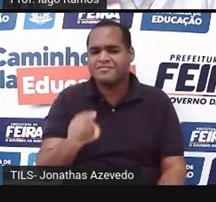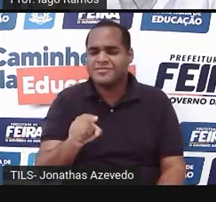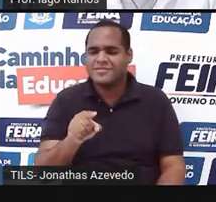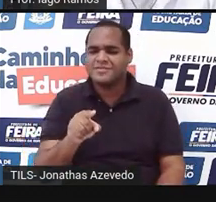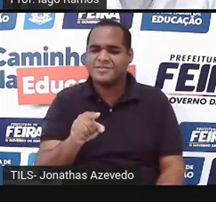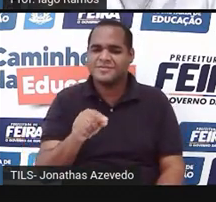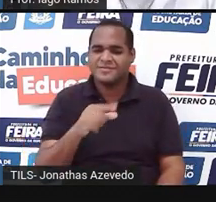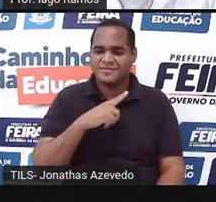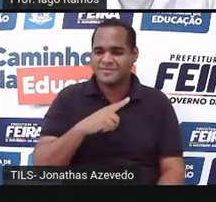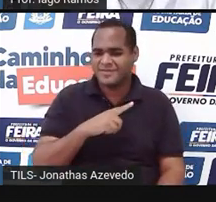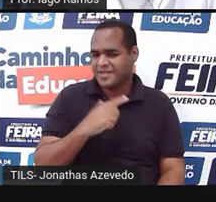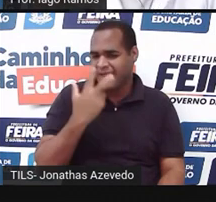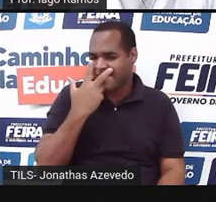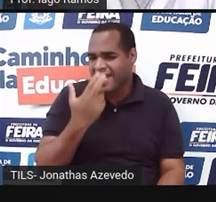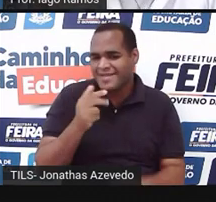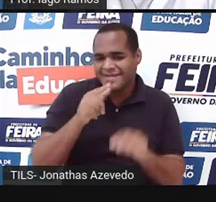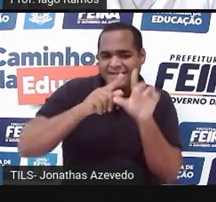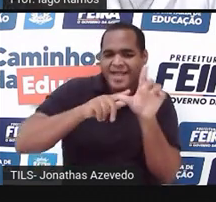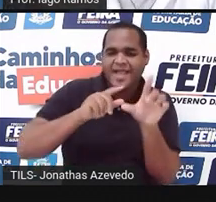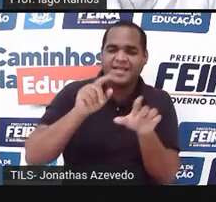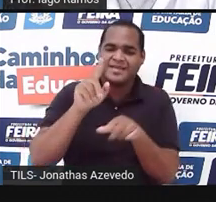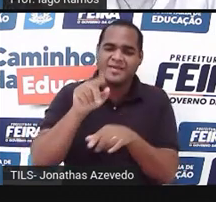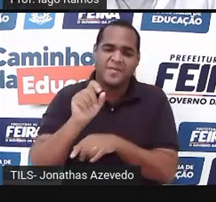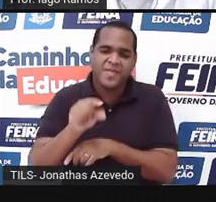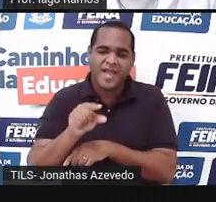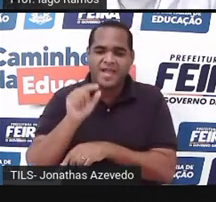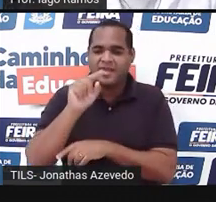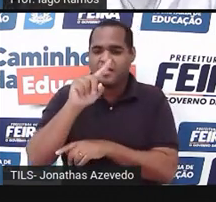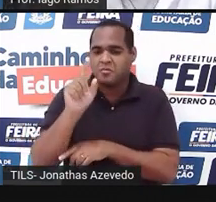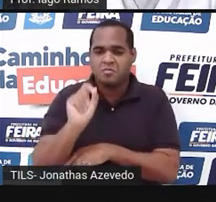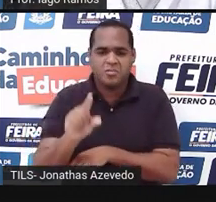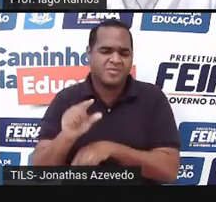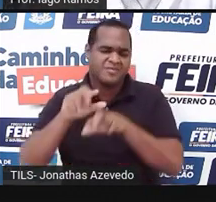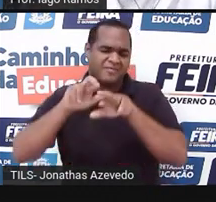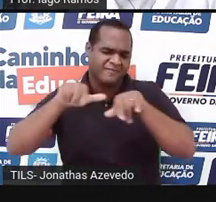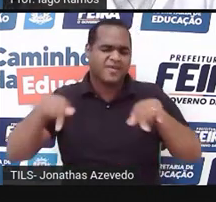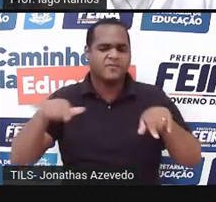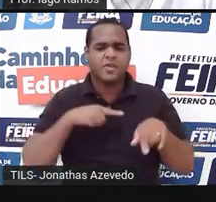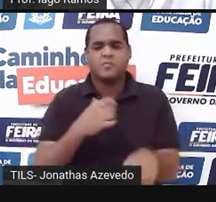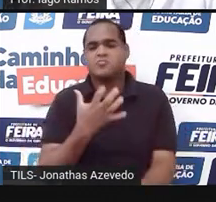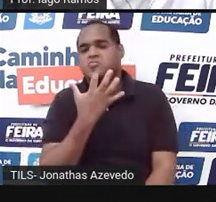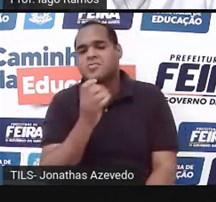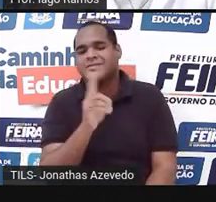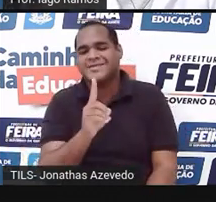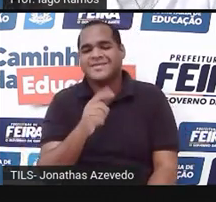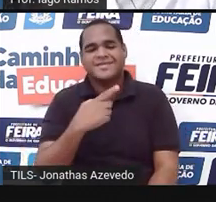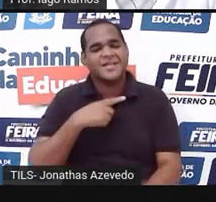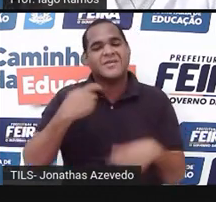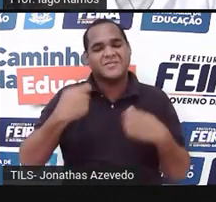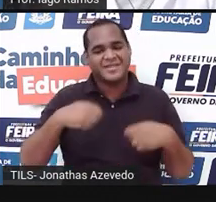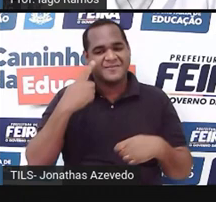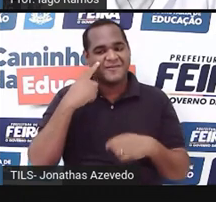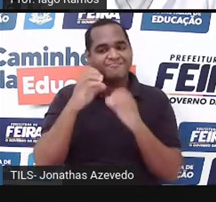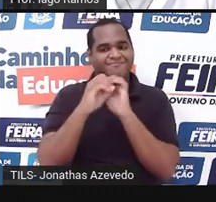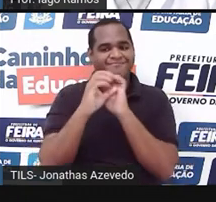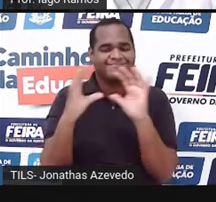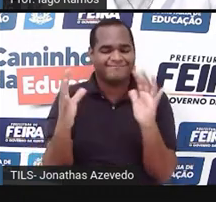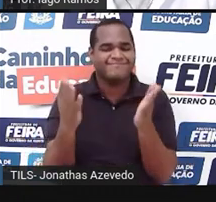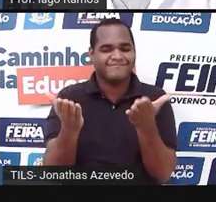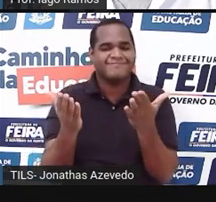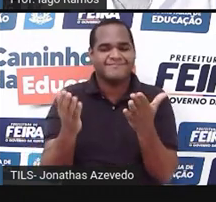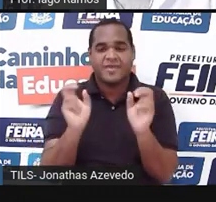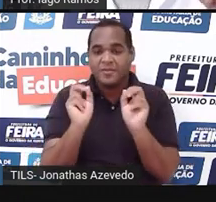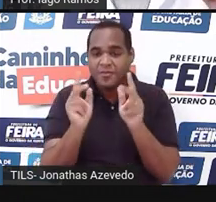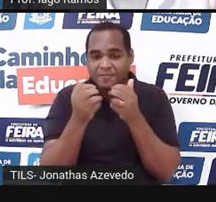é a letra Sinha tá É aquele valor que a gente não conhece que a gente precisa descobri Tudo bom